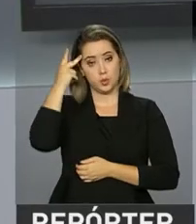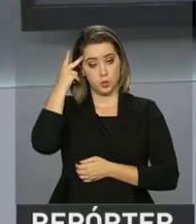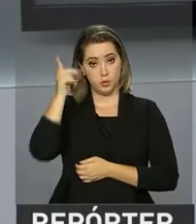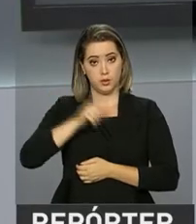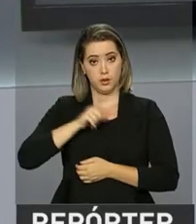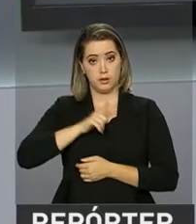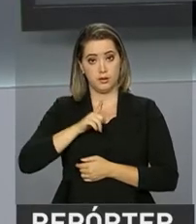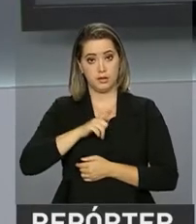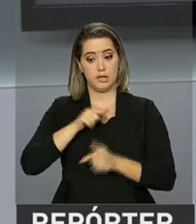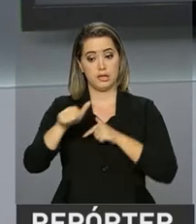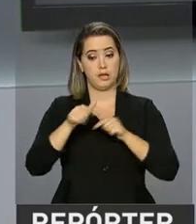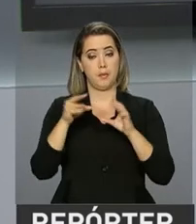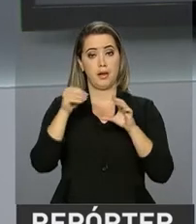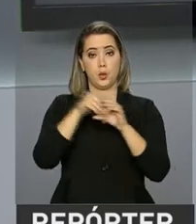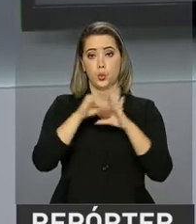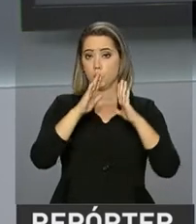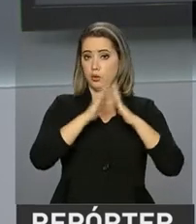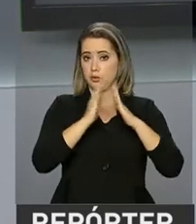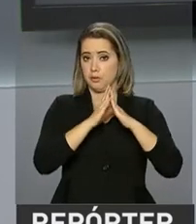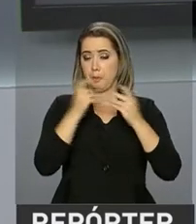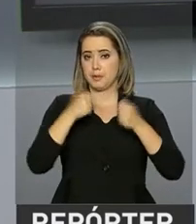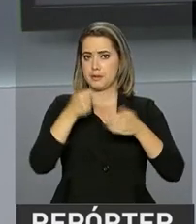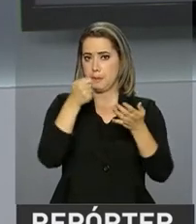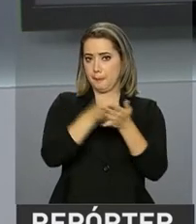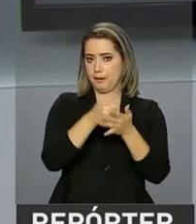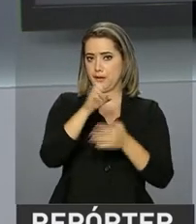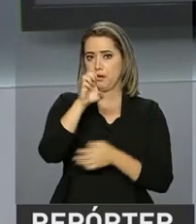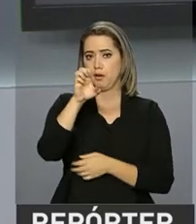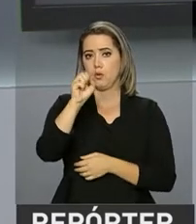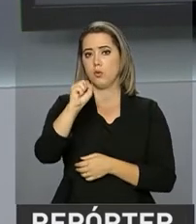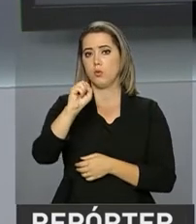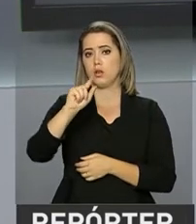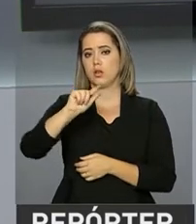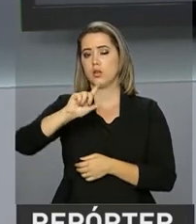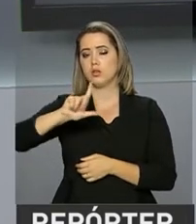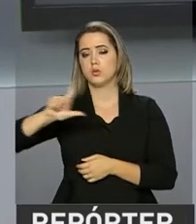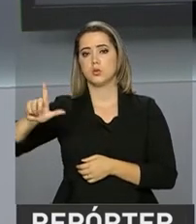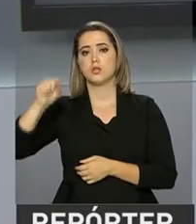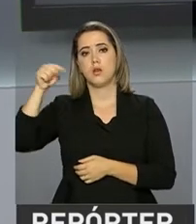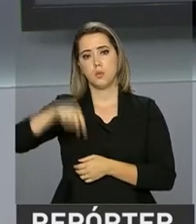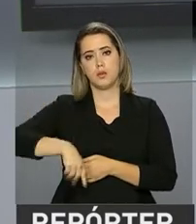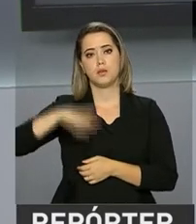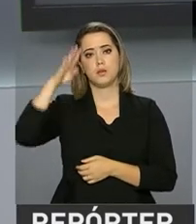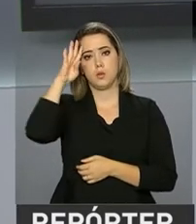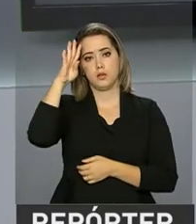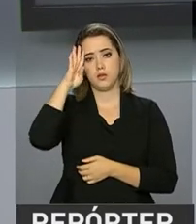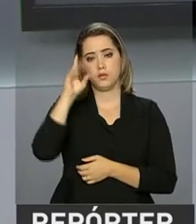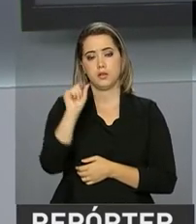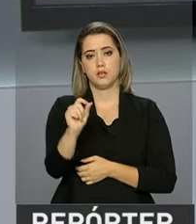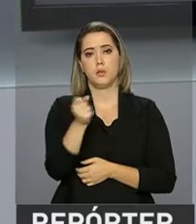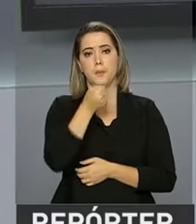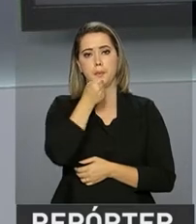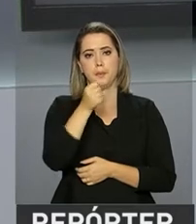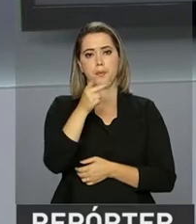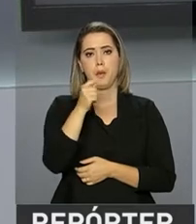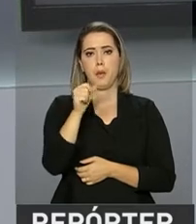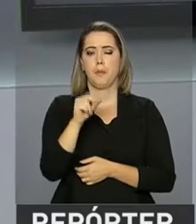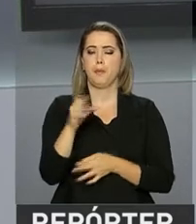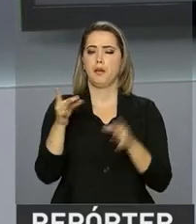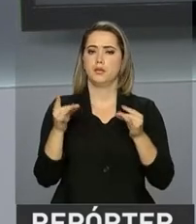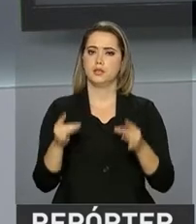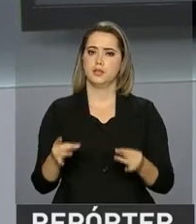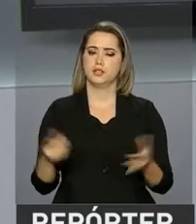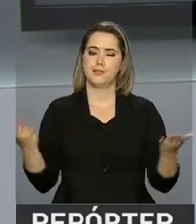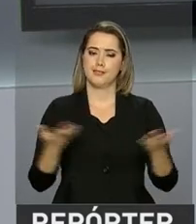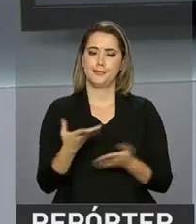doméstico em casa deve fazer o pagamento da guia do e social até esta quarta feira o repórter paulo la sálvia tem os